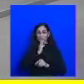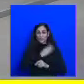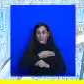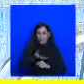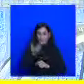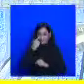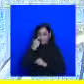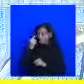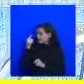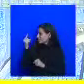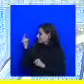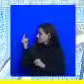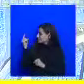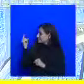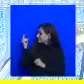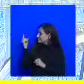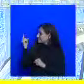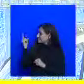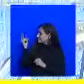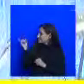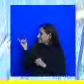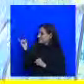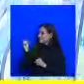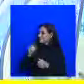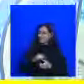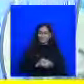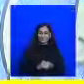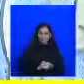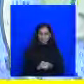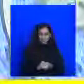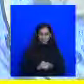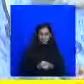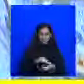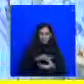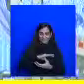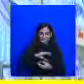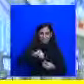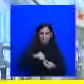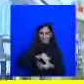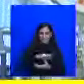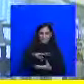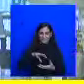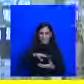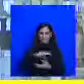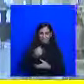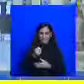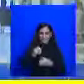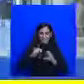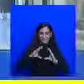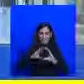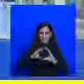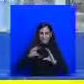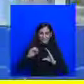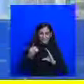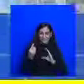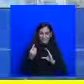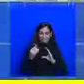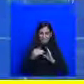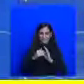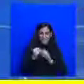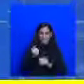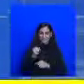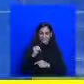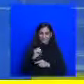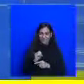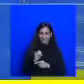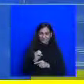Bolas posicionadas, valendo. Globo recarregado embaralhando. 80 bolas numeradas de